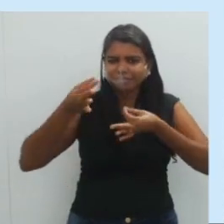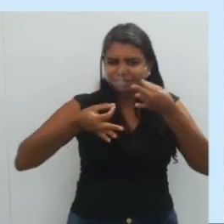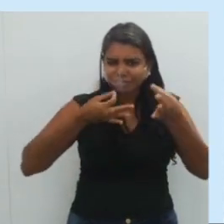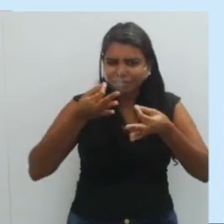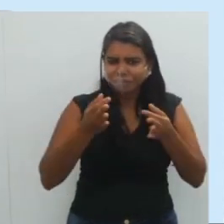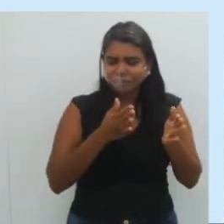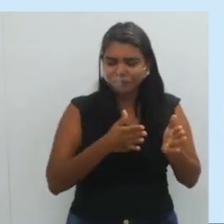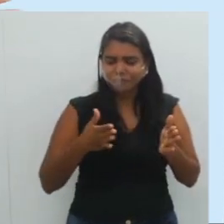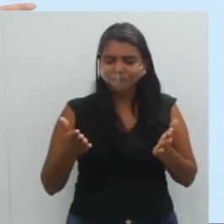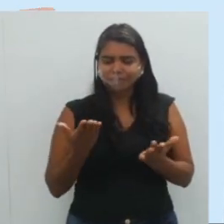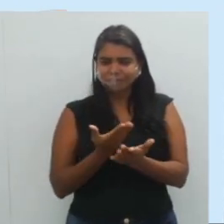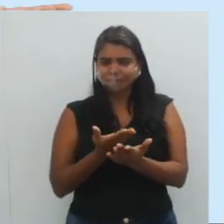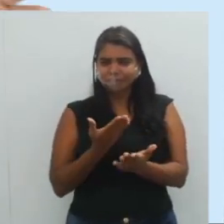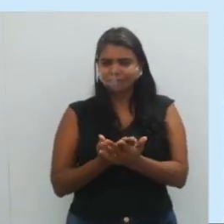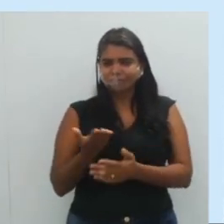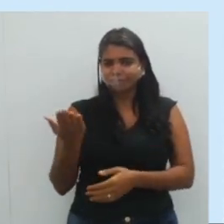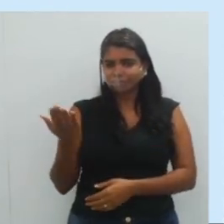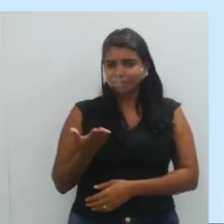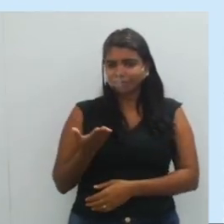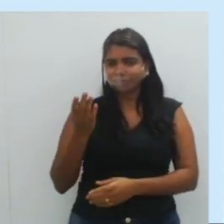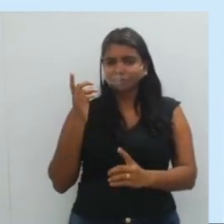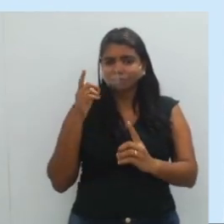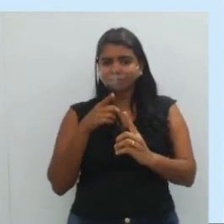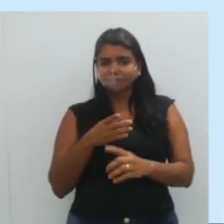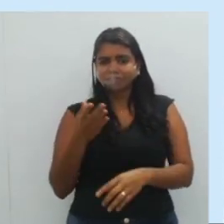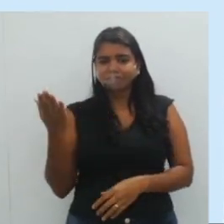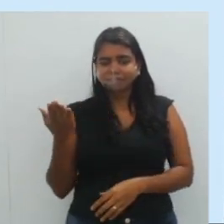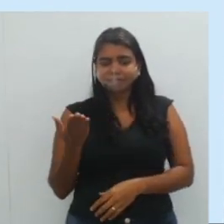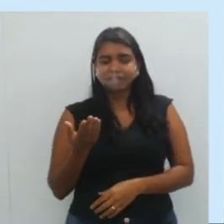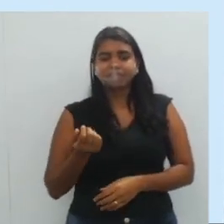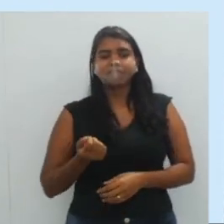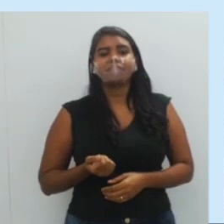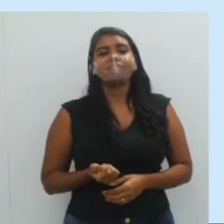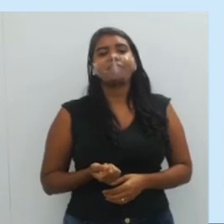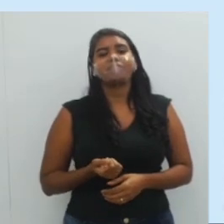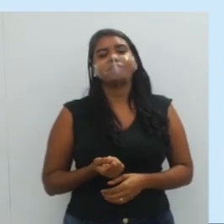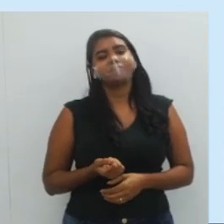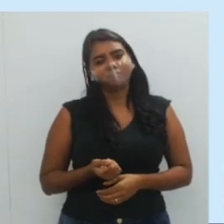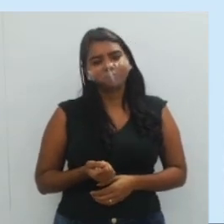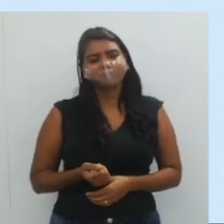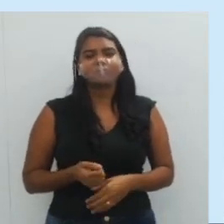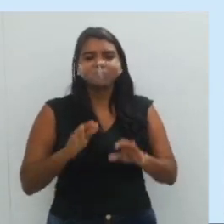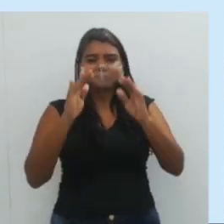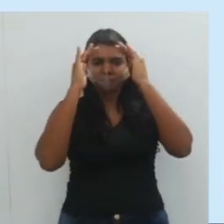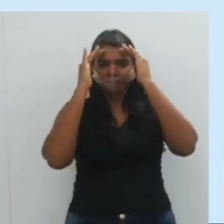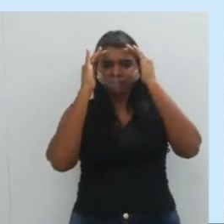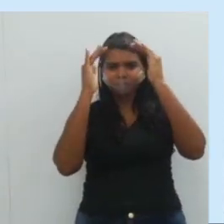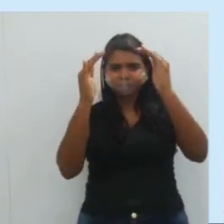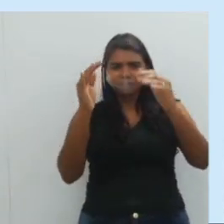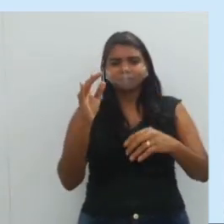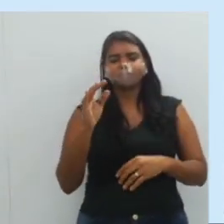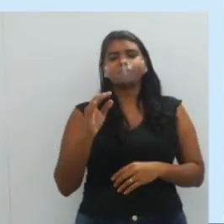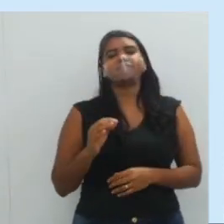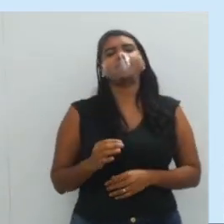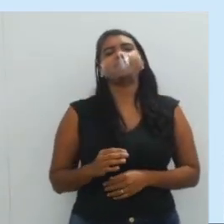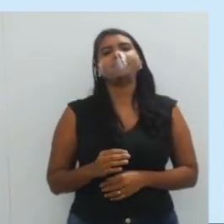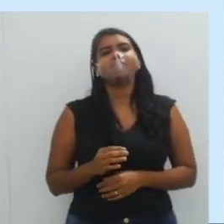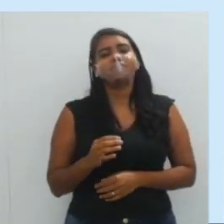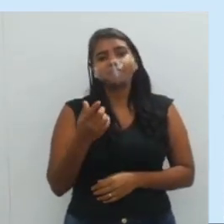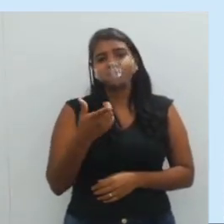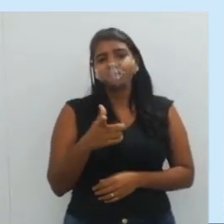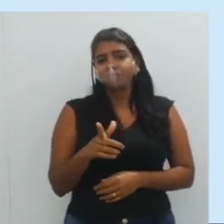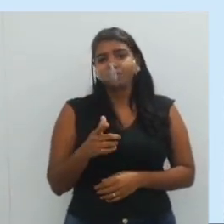nossa conversa introdutória de hoje, os nossos objetivos, nós falamos sobre tolerância,